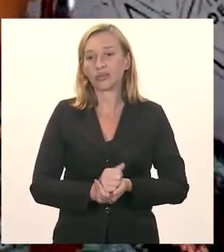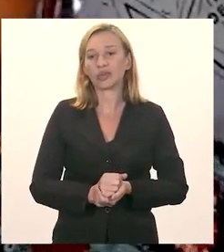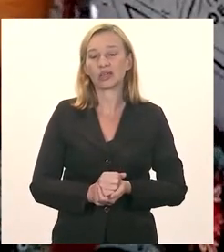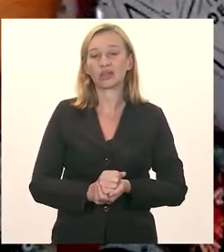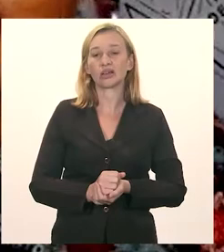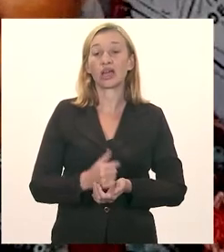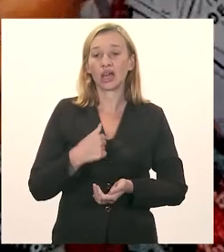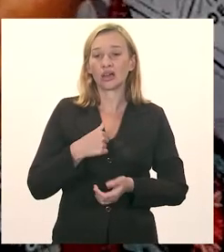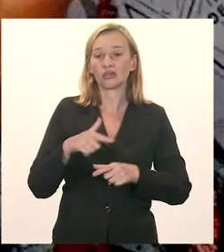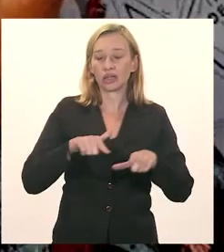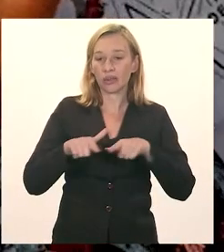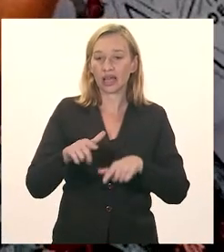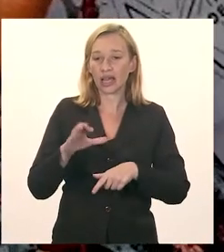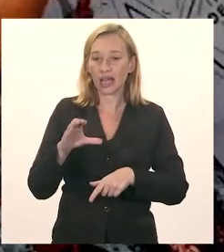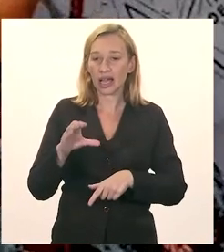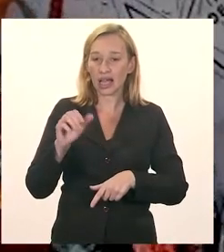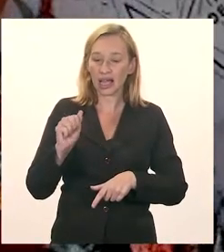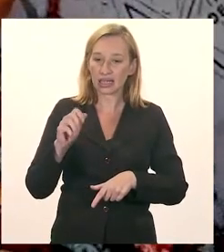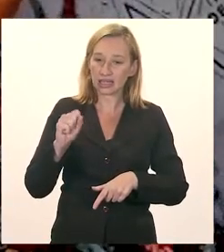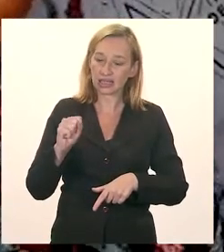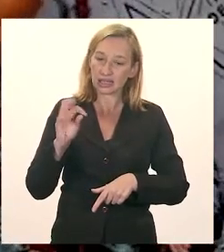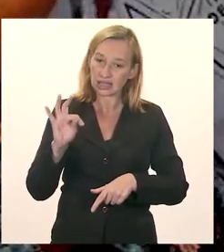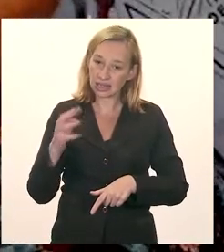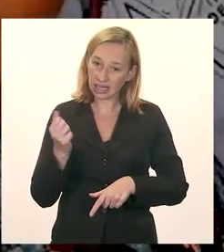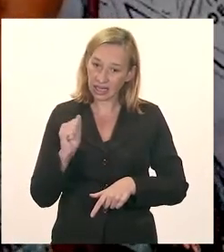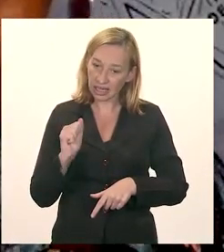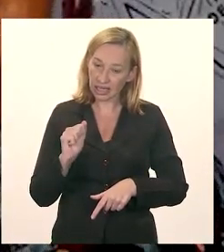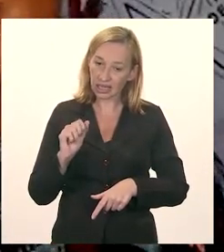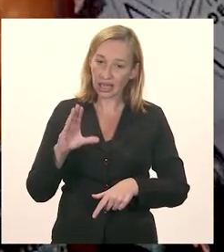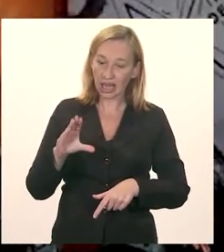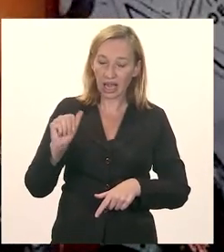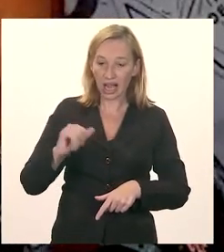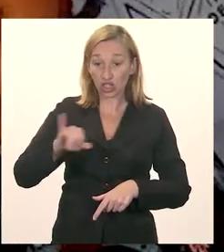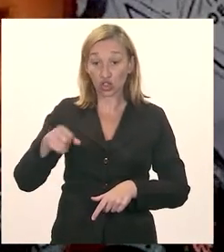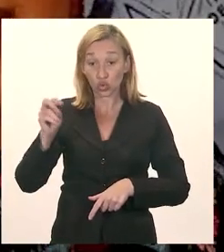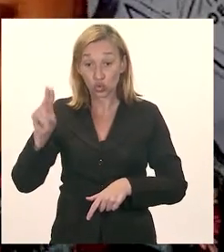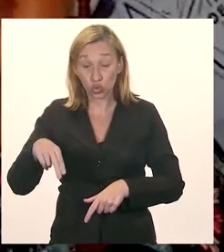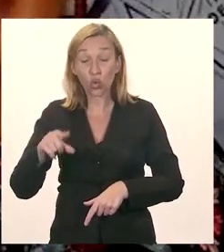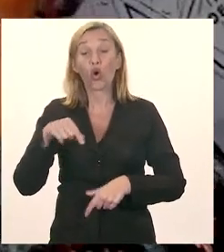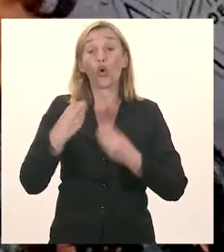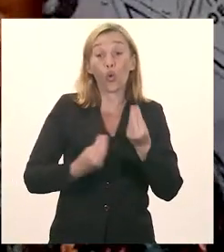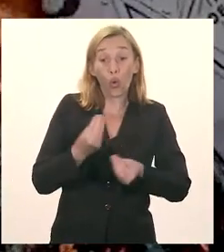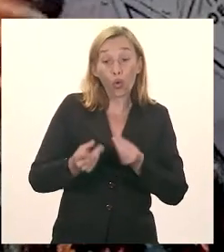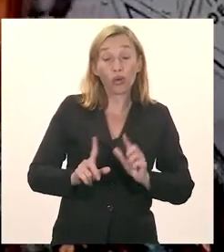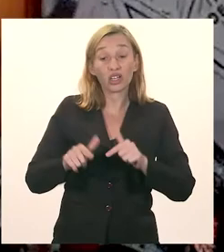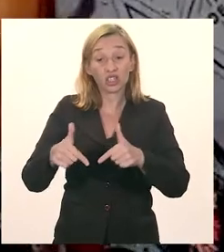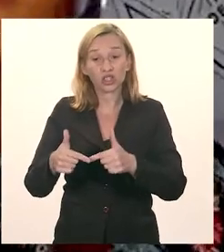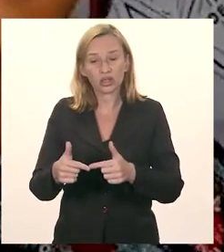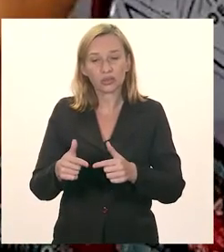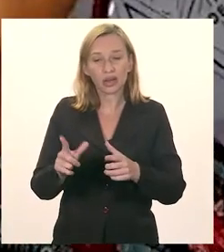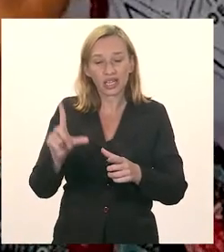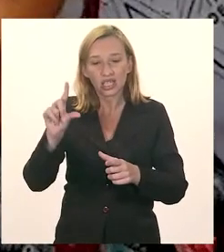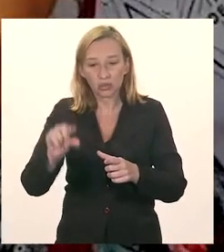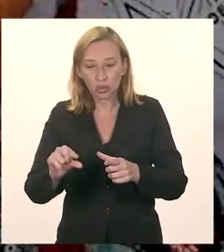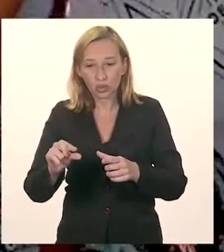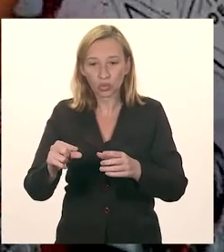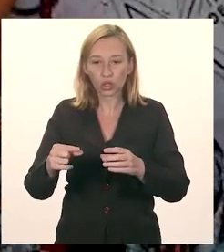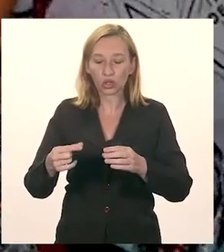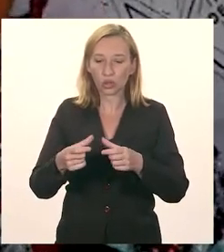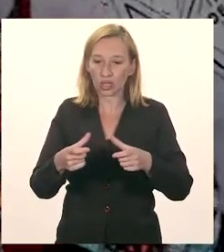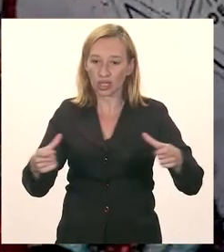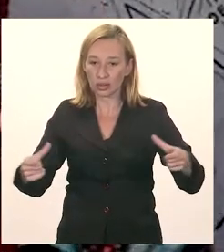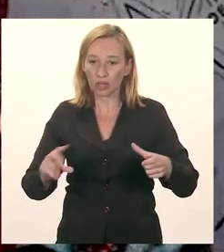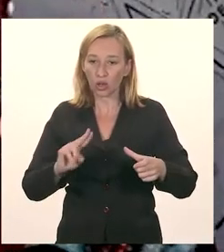com castanha de caju e como elas agiam para inibir o crescimento ou